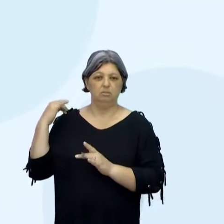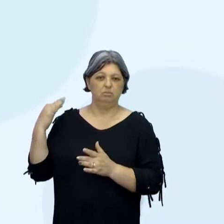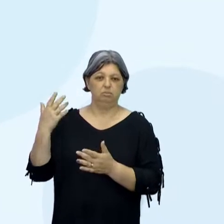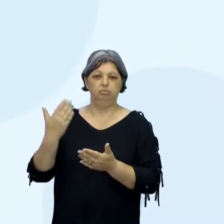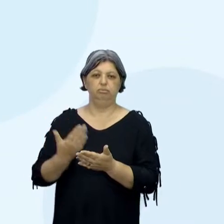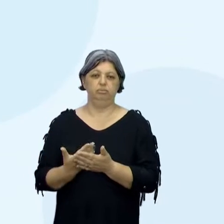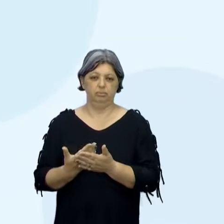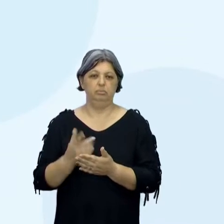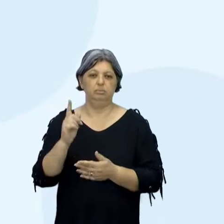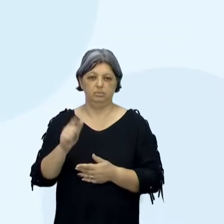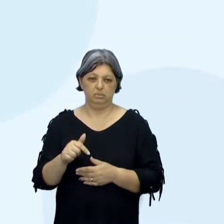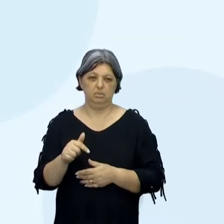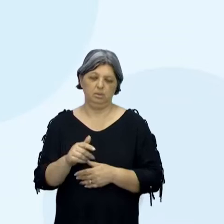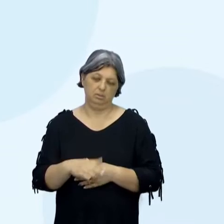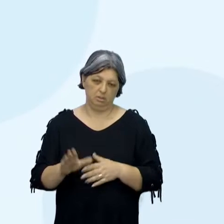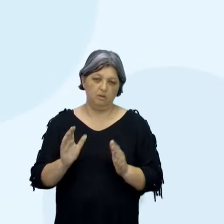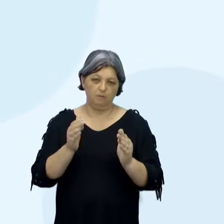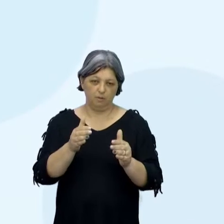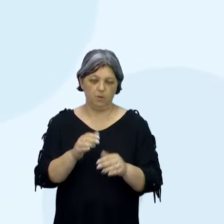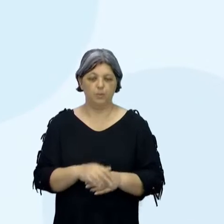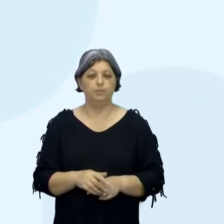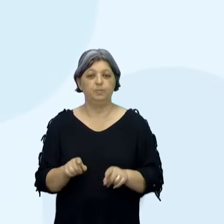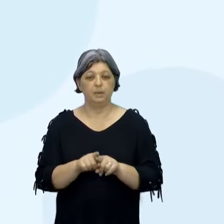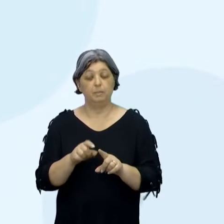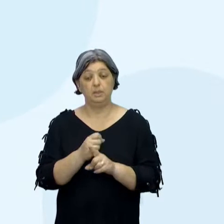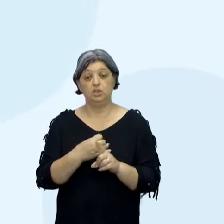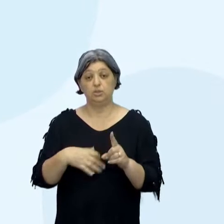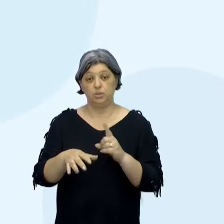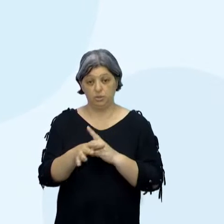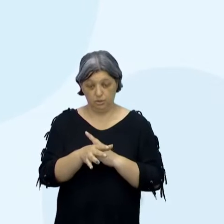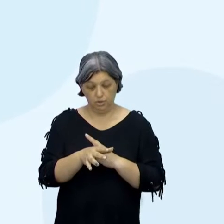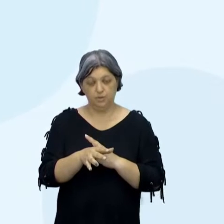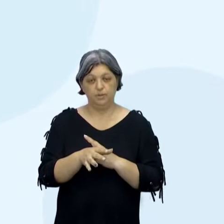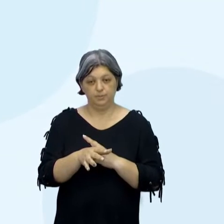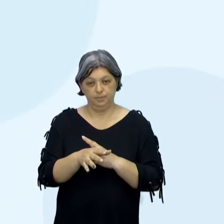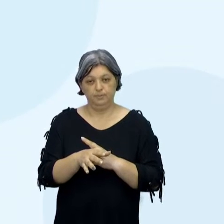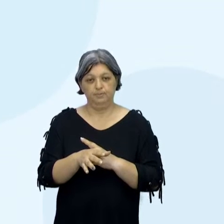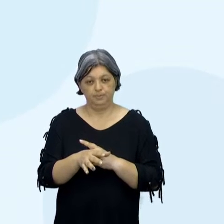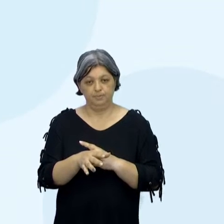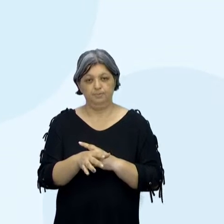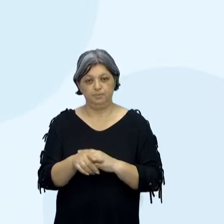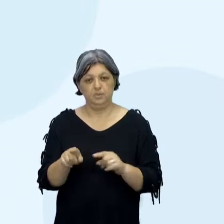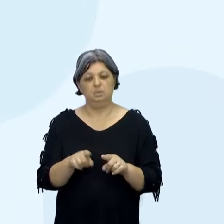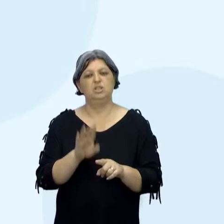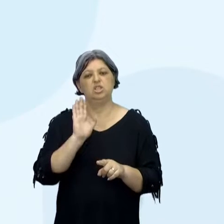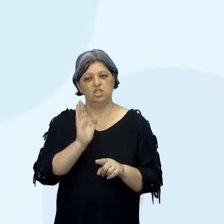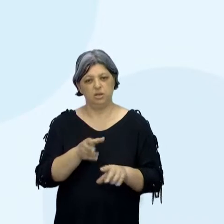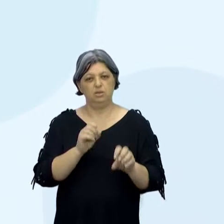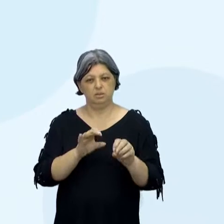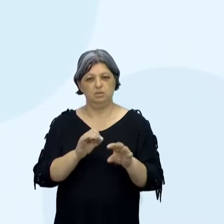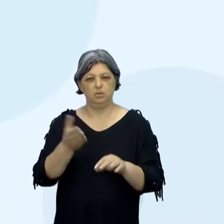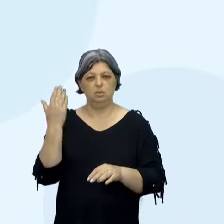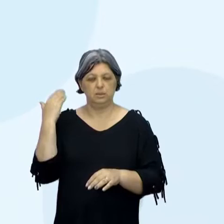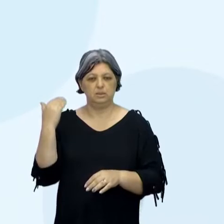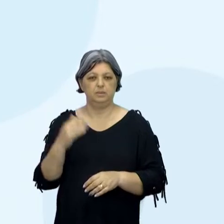minha praia aí, né, bem como também da sociologia, que também é uma matéria que eu já lecionei algumas